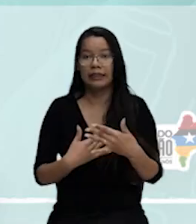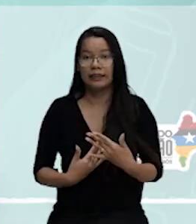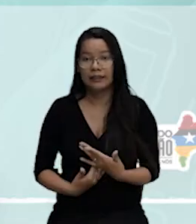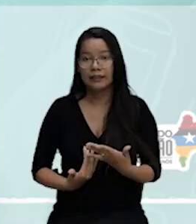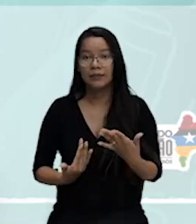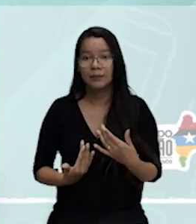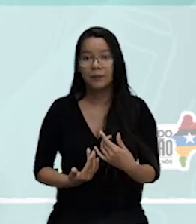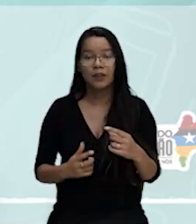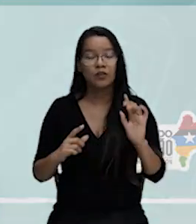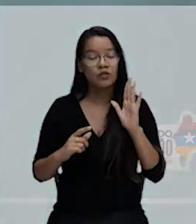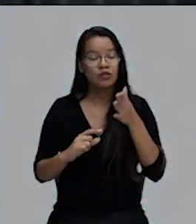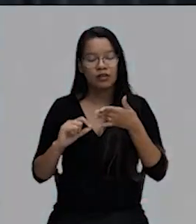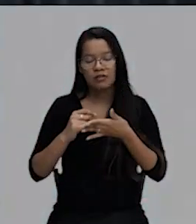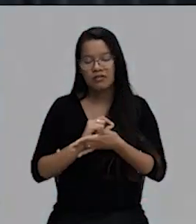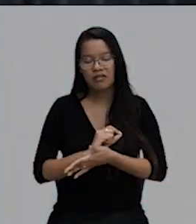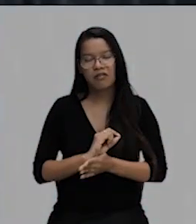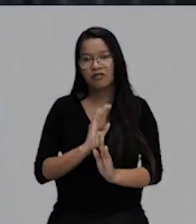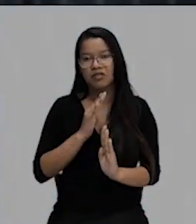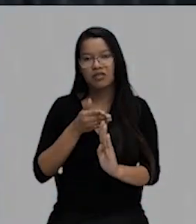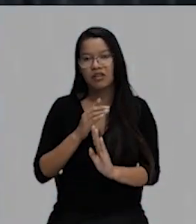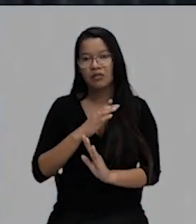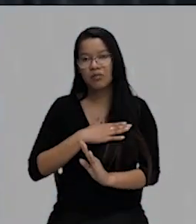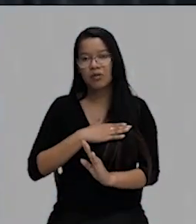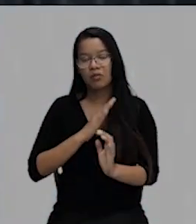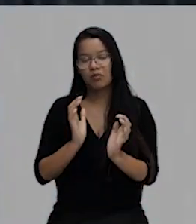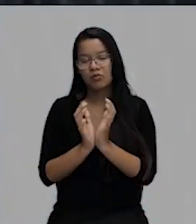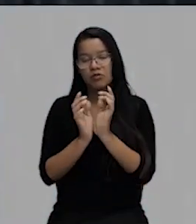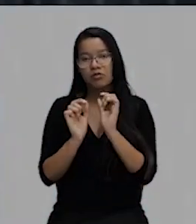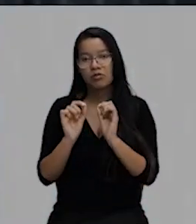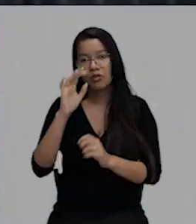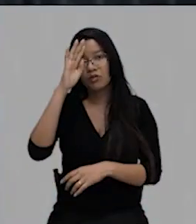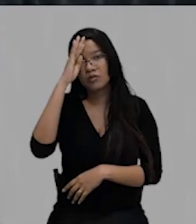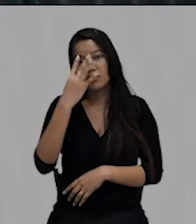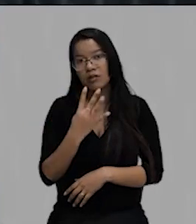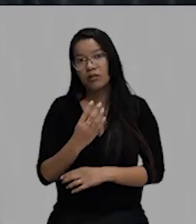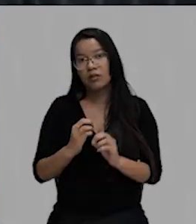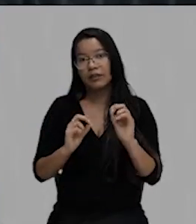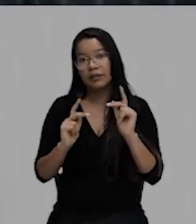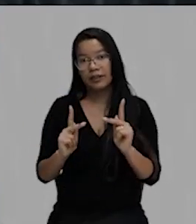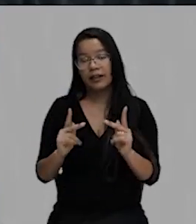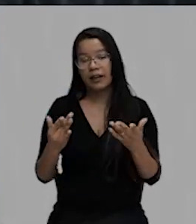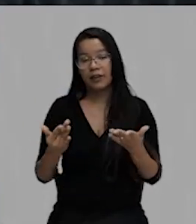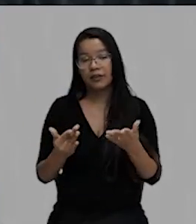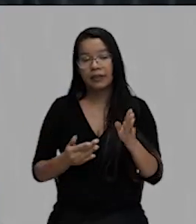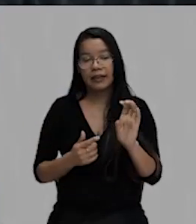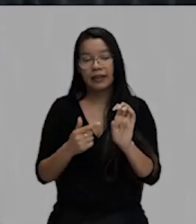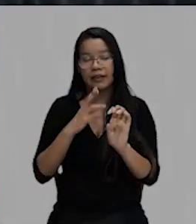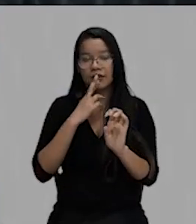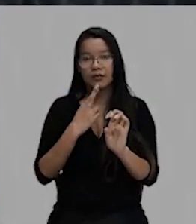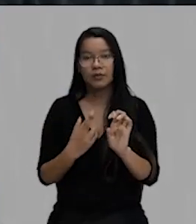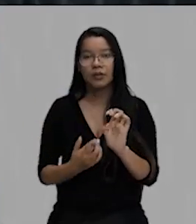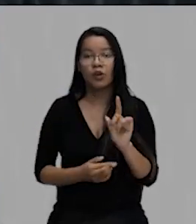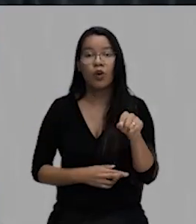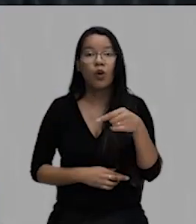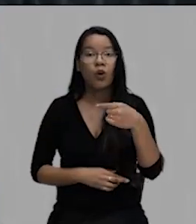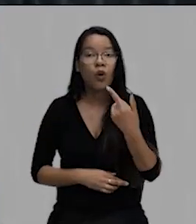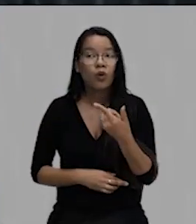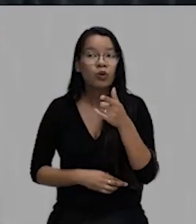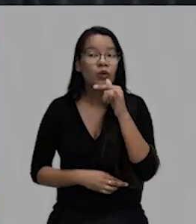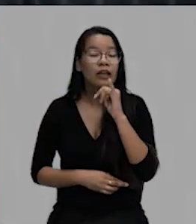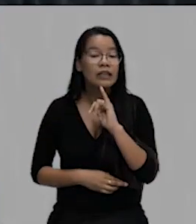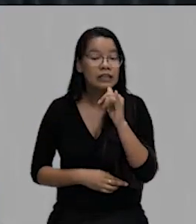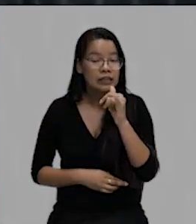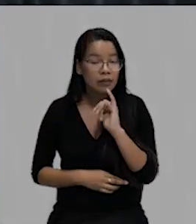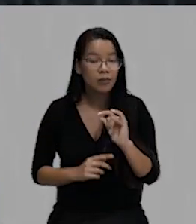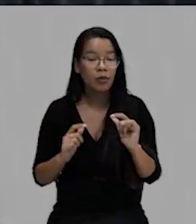caso, eu já escrevo direto o meu conjunto solução. Belezinha? Vamos para a letra E agora. Outro exemplo